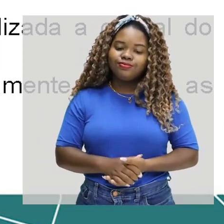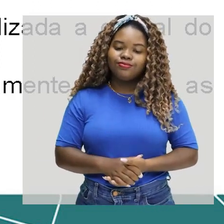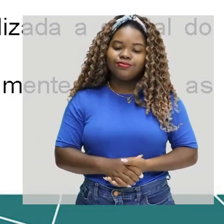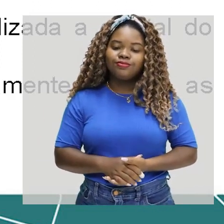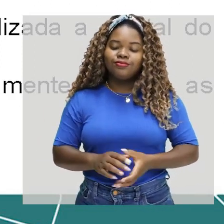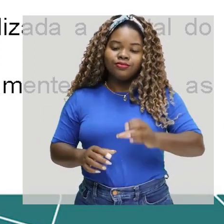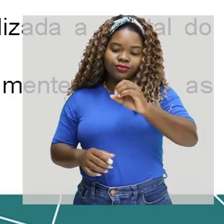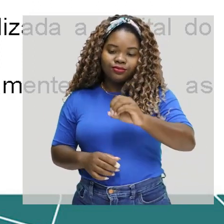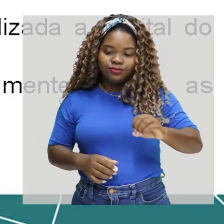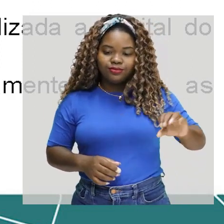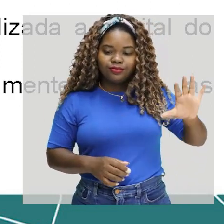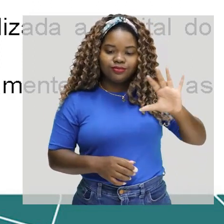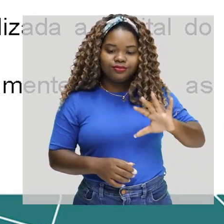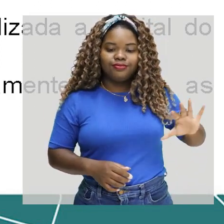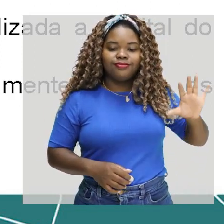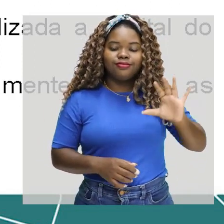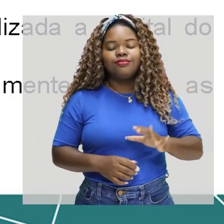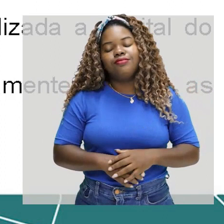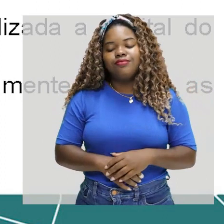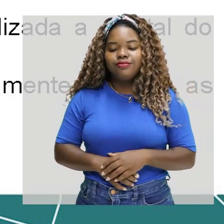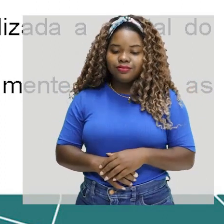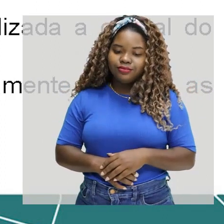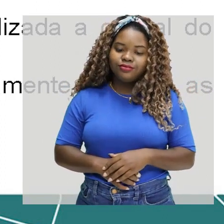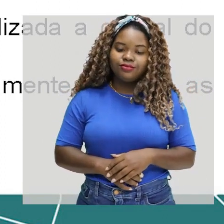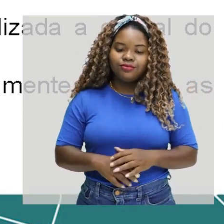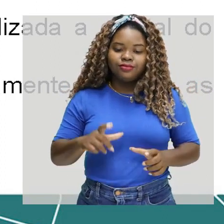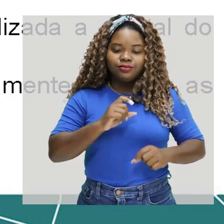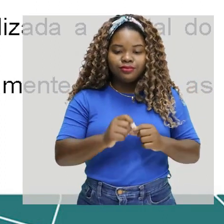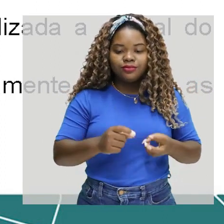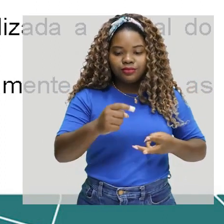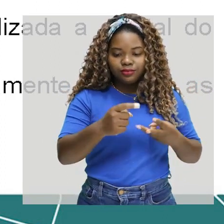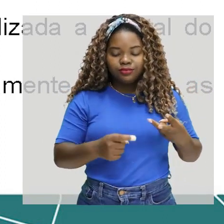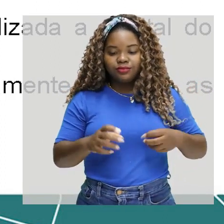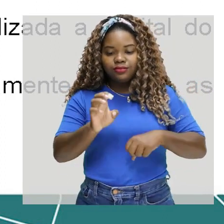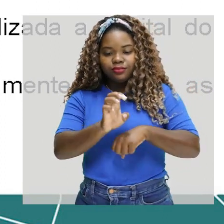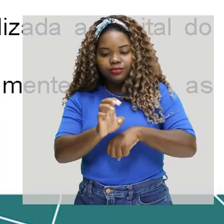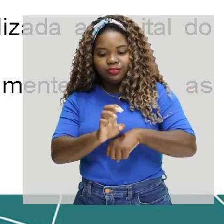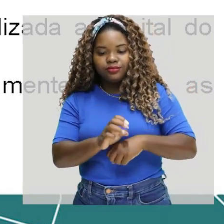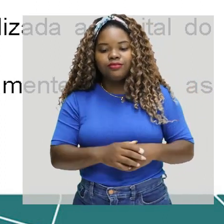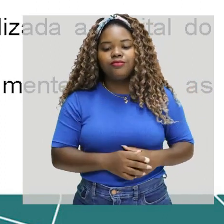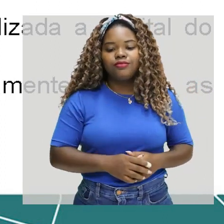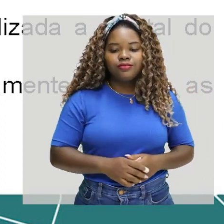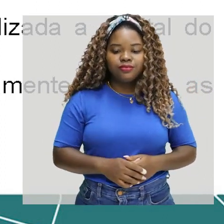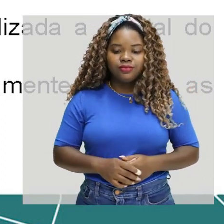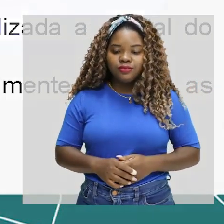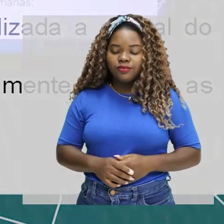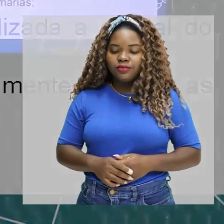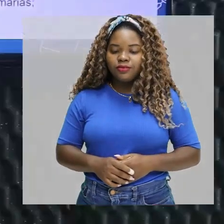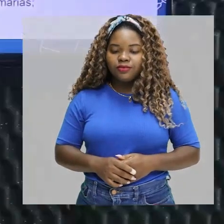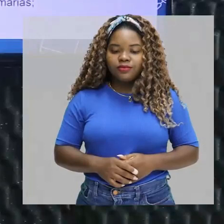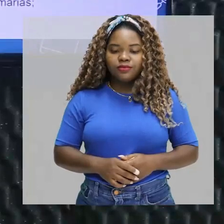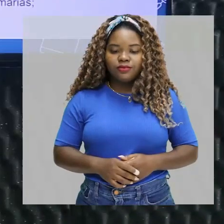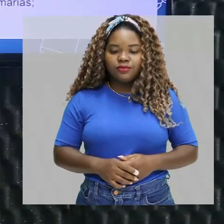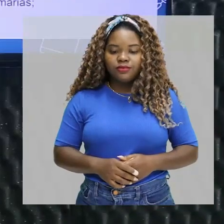região do centro-oeste região do centro-oeste que é composta por três estados e Distrito Federal Tá certo nosso